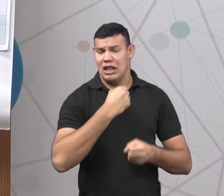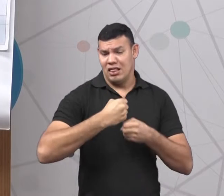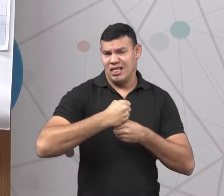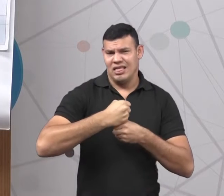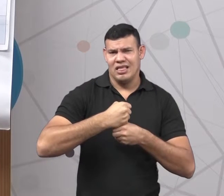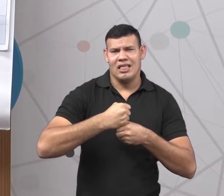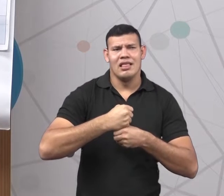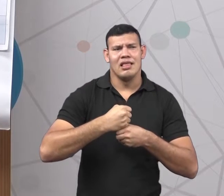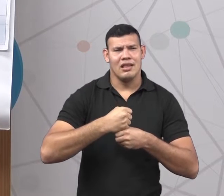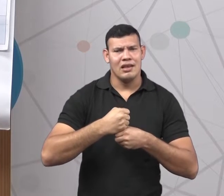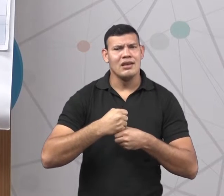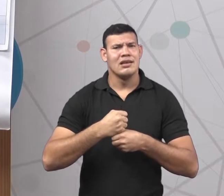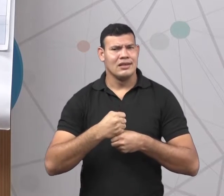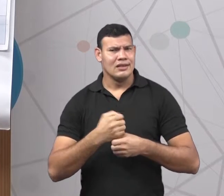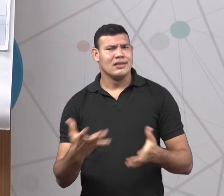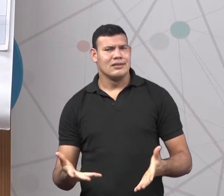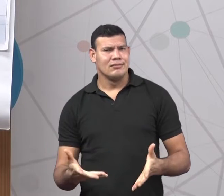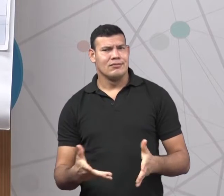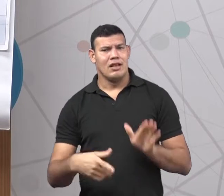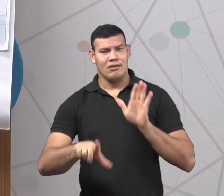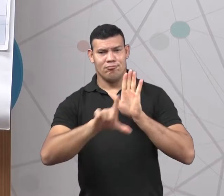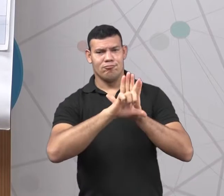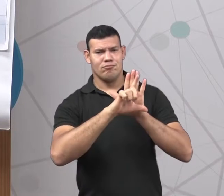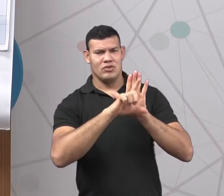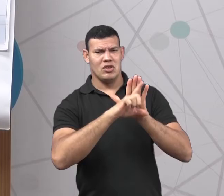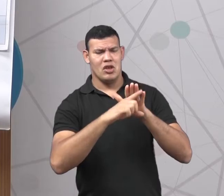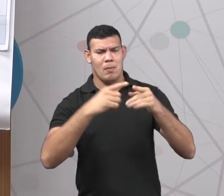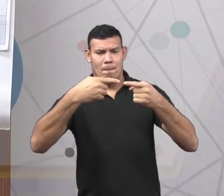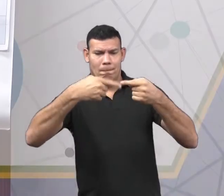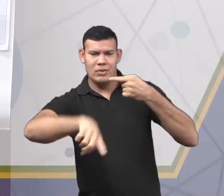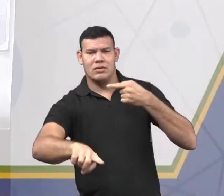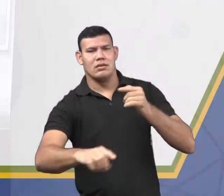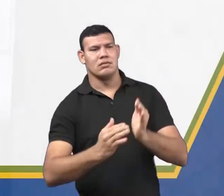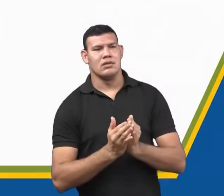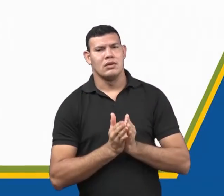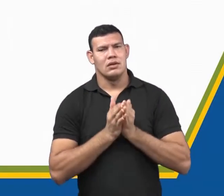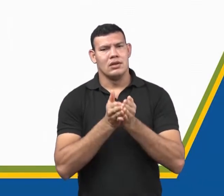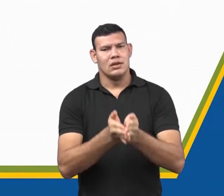Queiroz foi que encerrou-se esse tráfico negreiro.